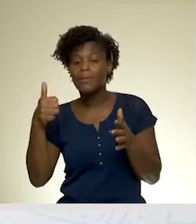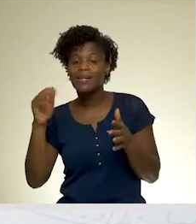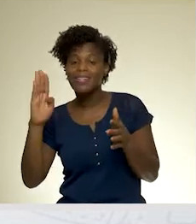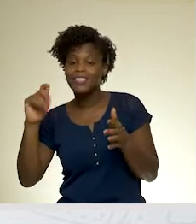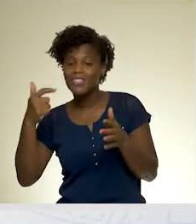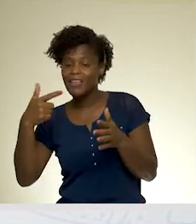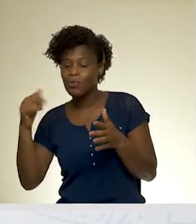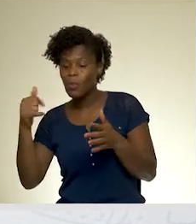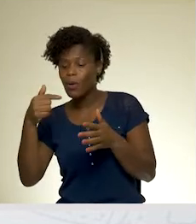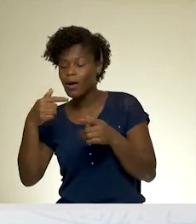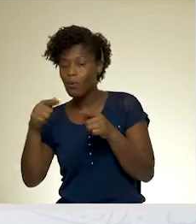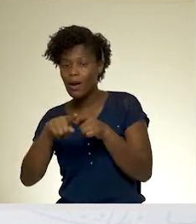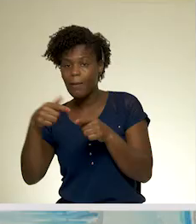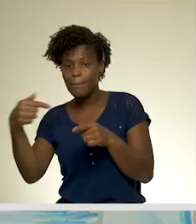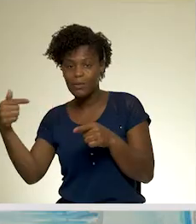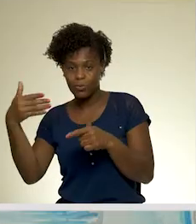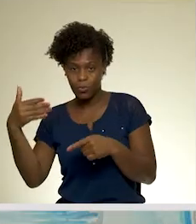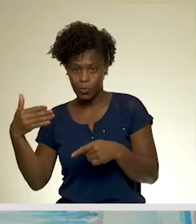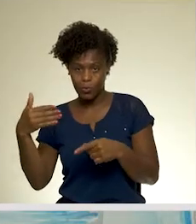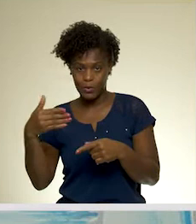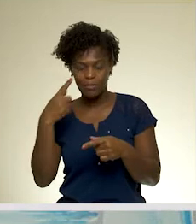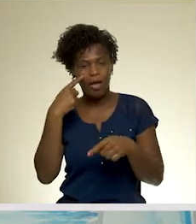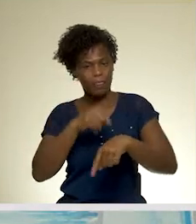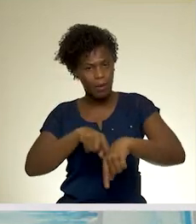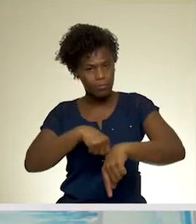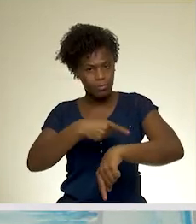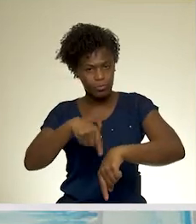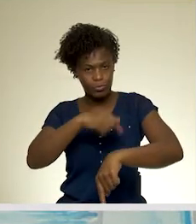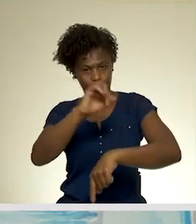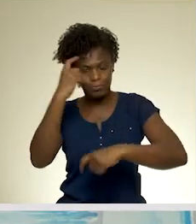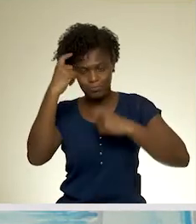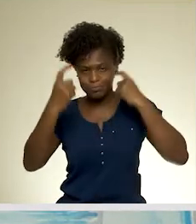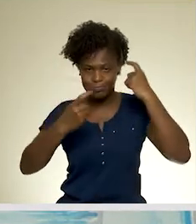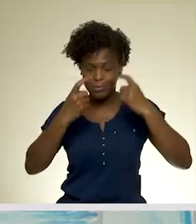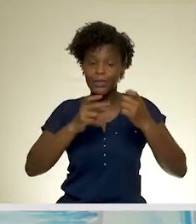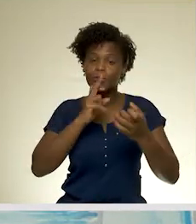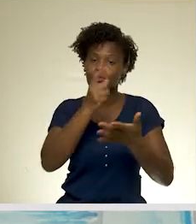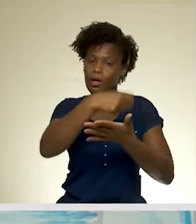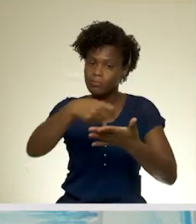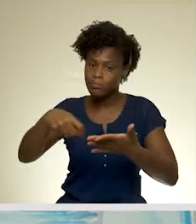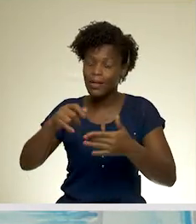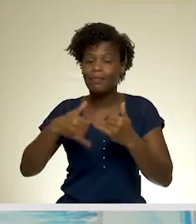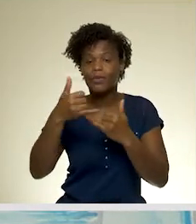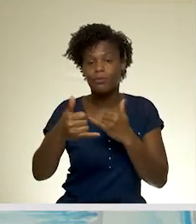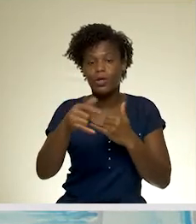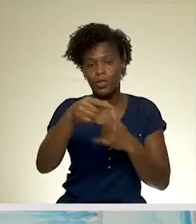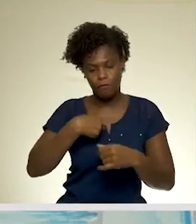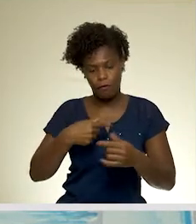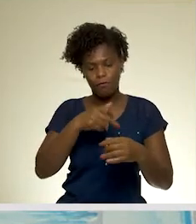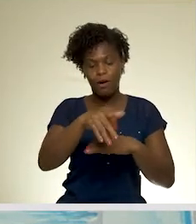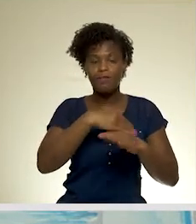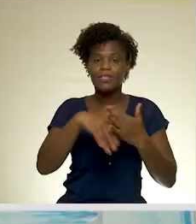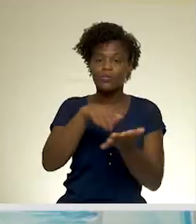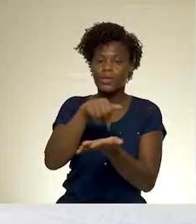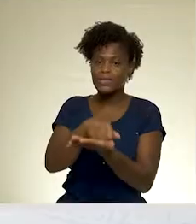é menos 1? Vou dar um tempinho para refletirem, para resolver. Depois eu vou fazer a